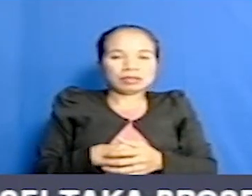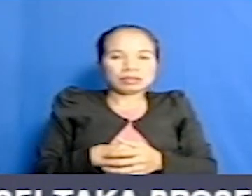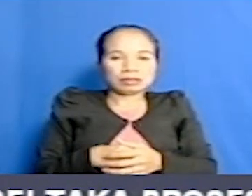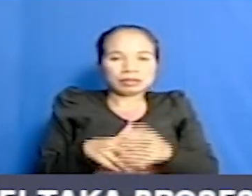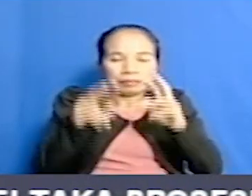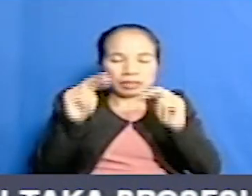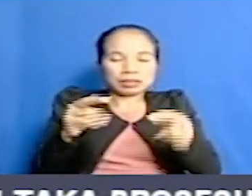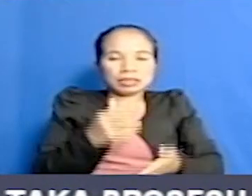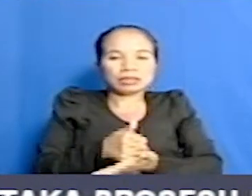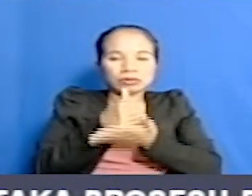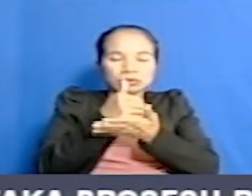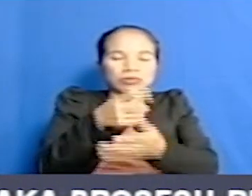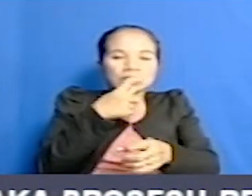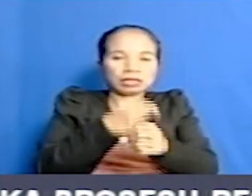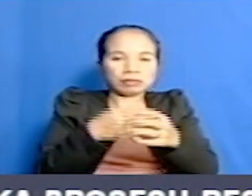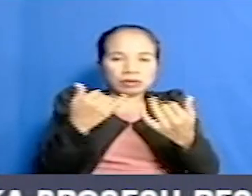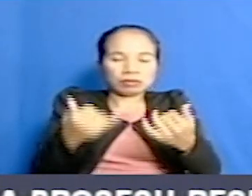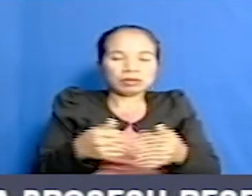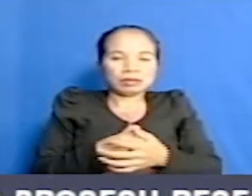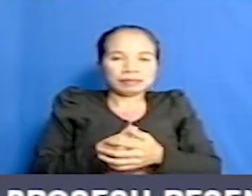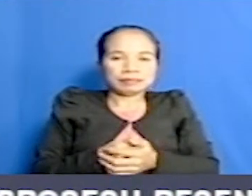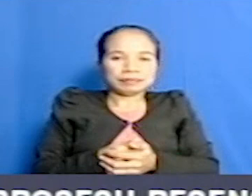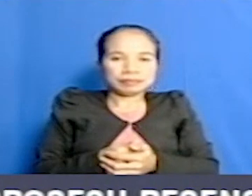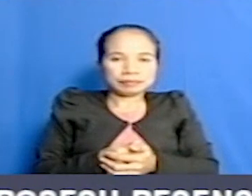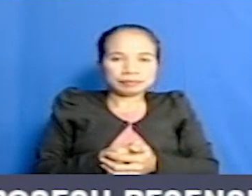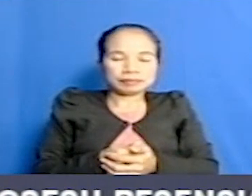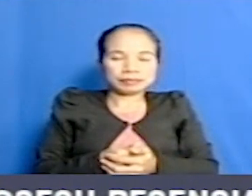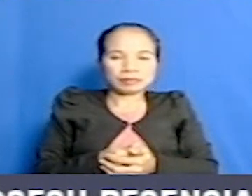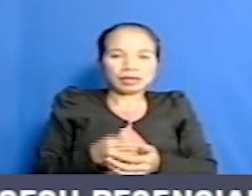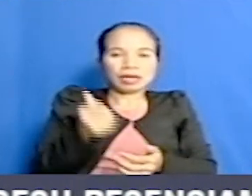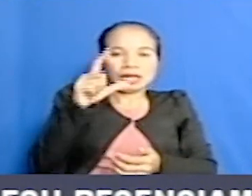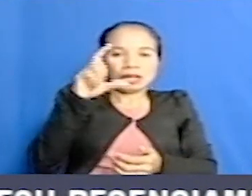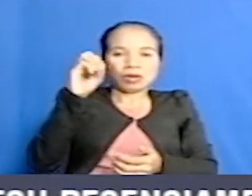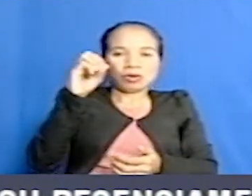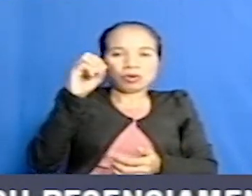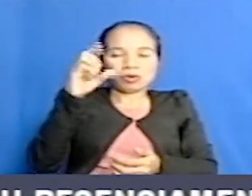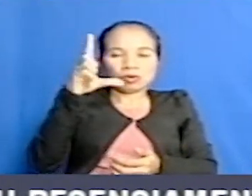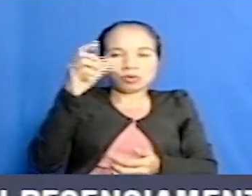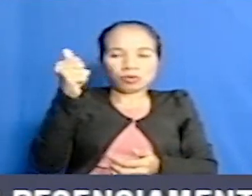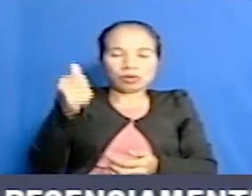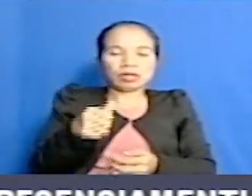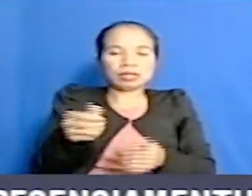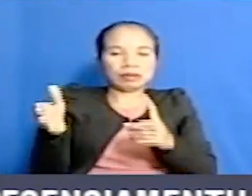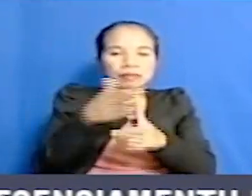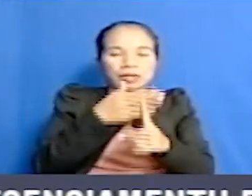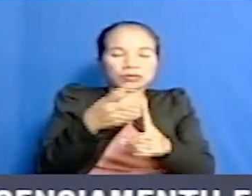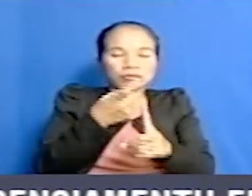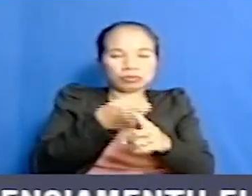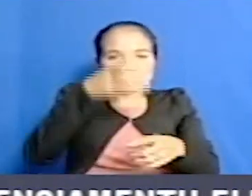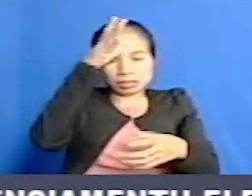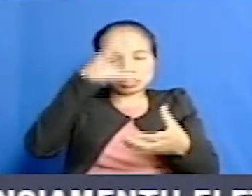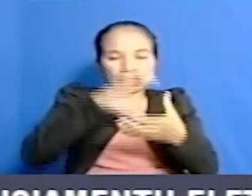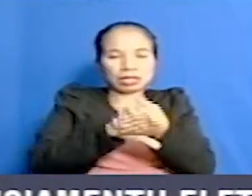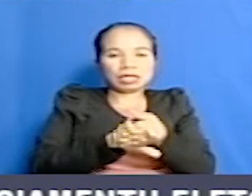apoio nia basito sanda ne Ir Maria Imaculada Guterres ha foin a lola retan tortura são husinia laeng honarang Egidio Amaral